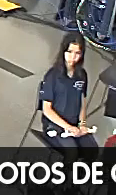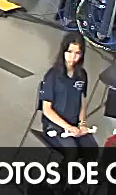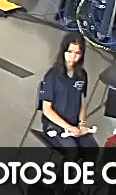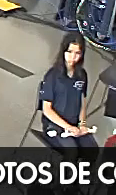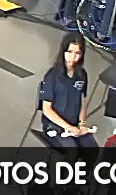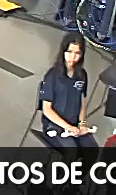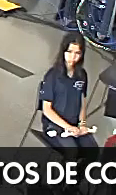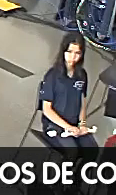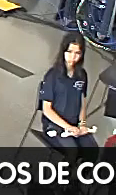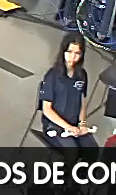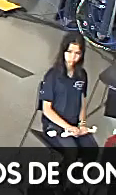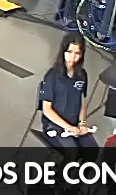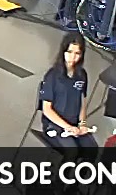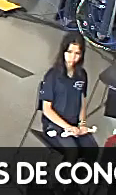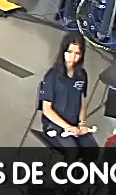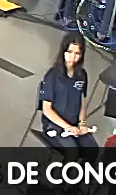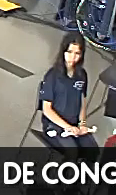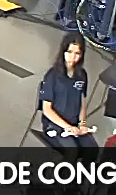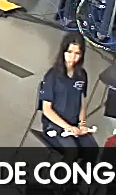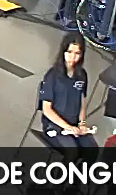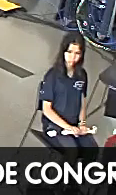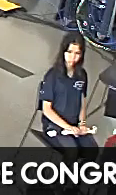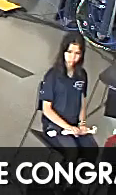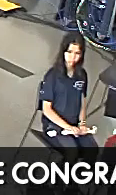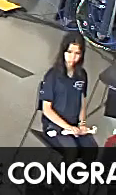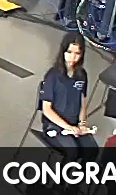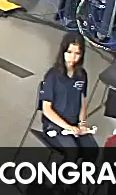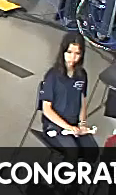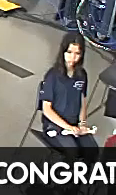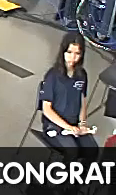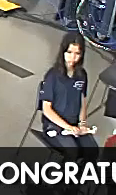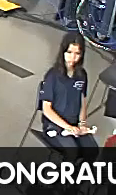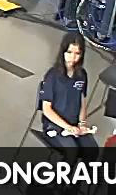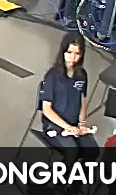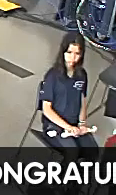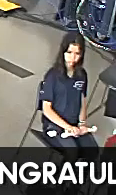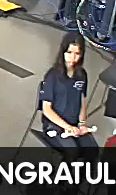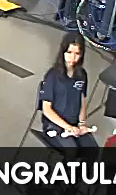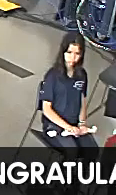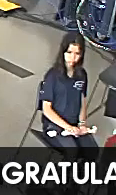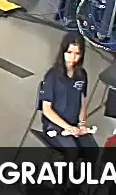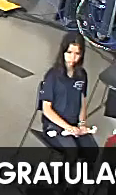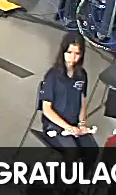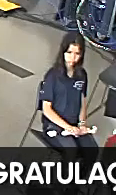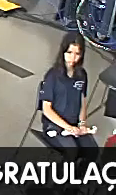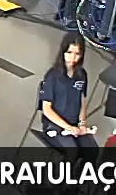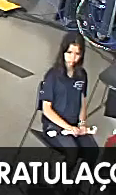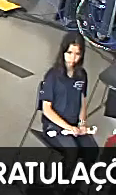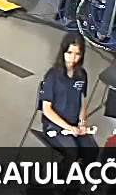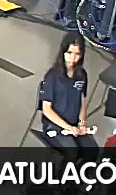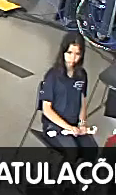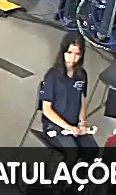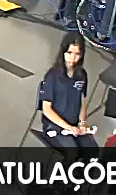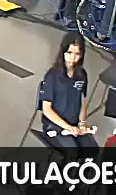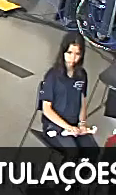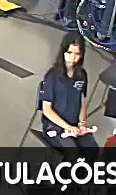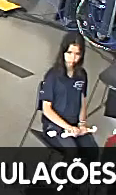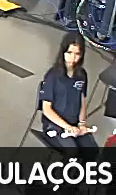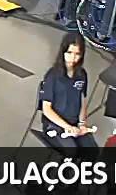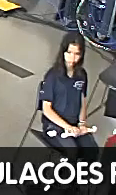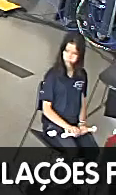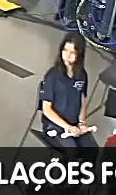a irmã Marina. A irmã Marina Estevam de Jesus, para a entrega, né, da singela